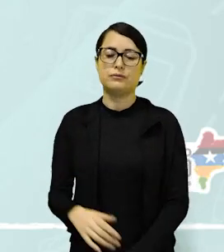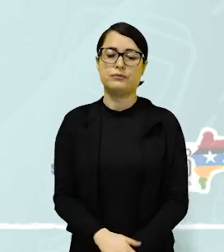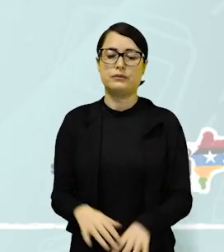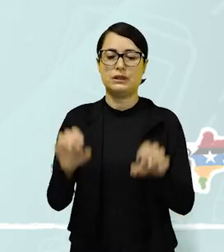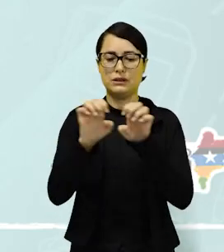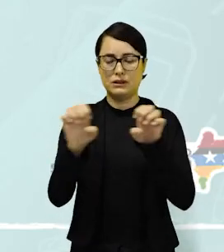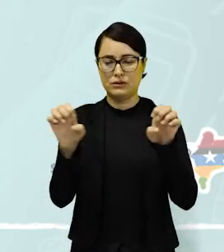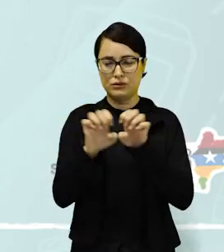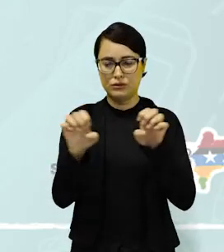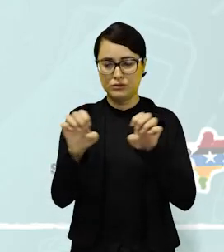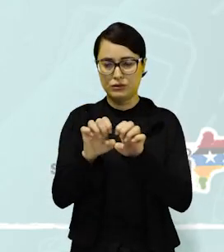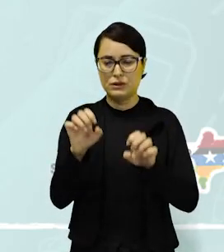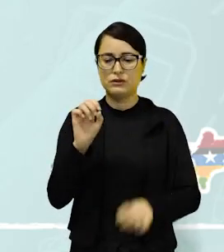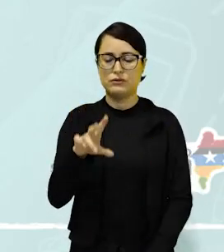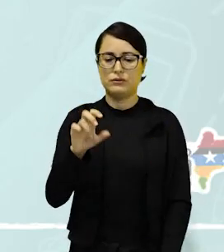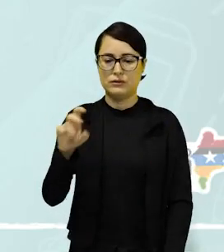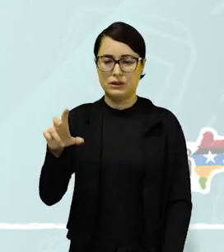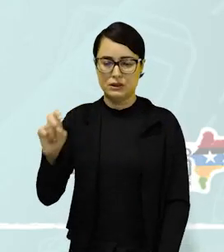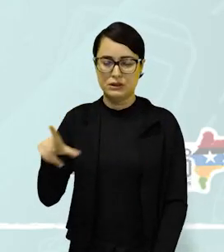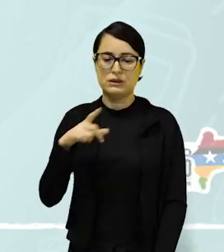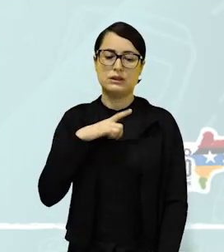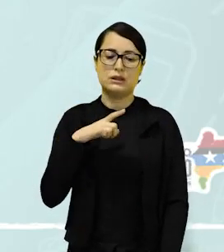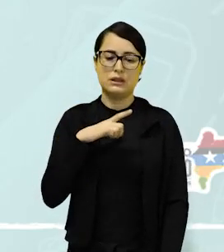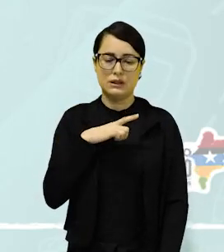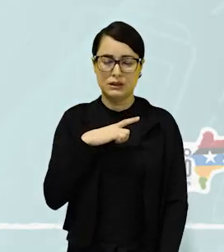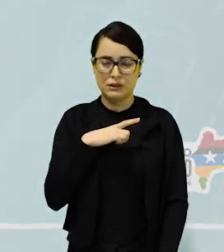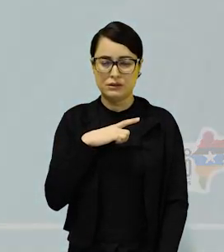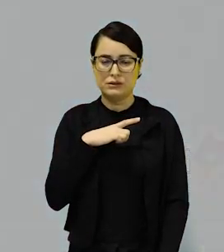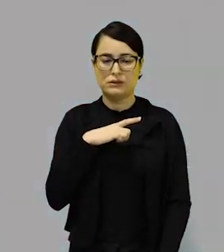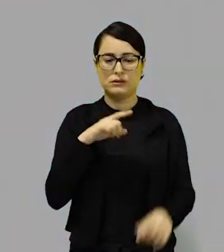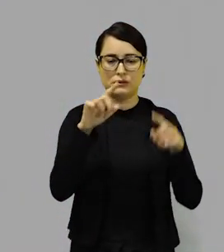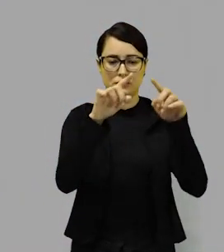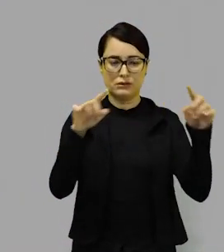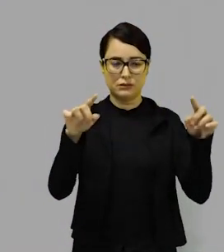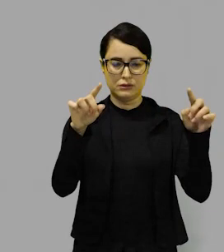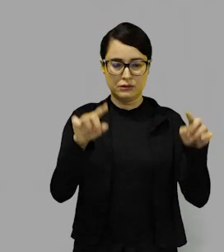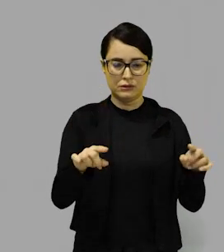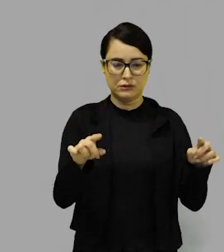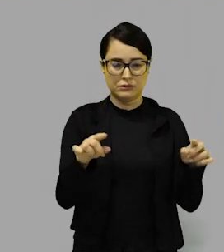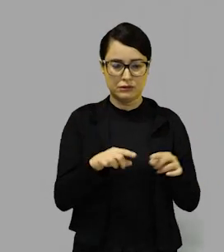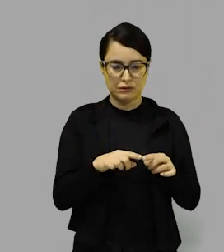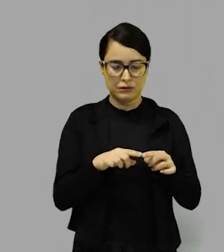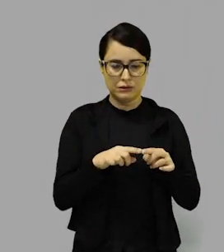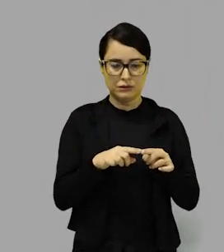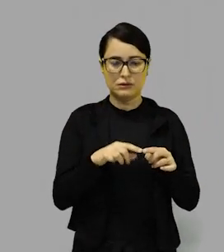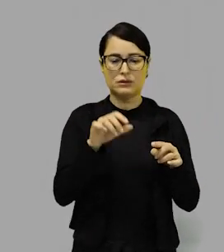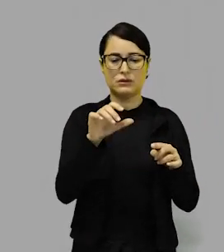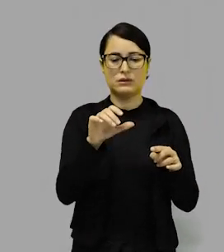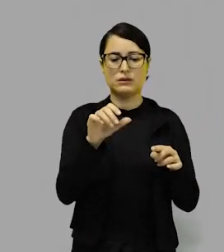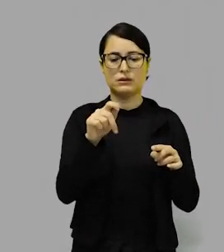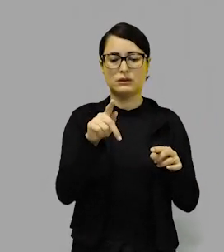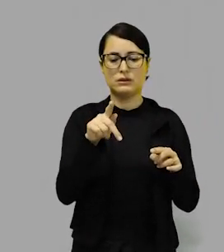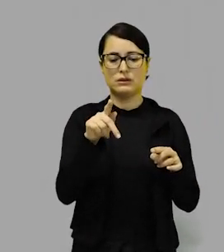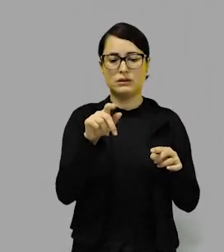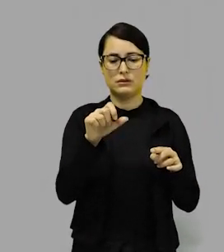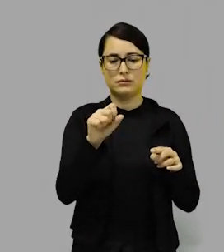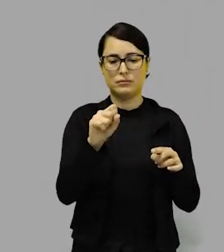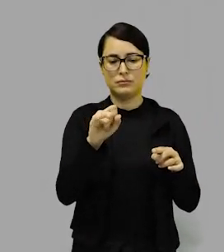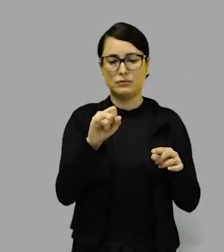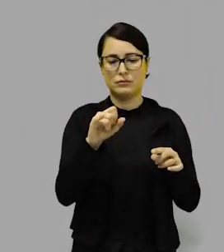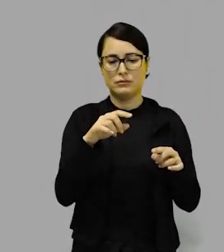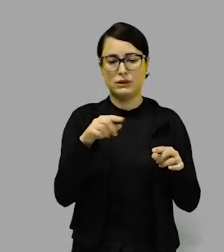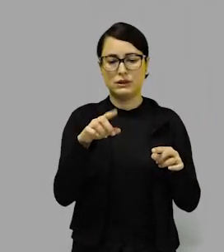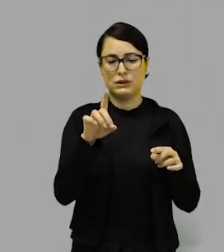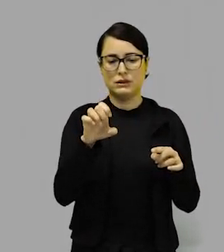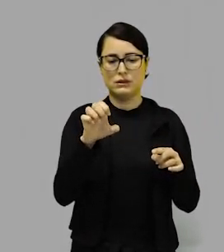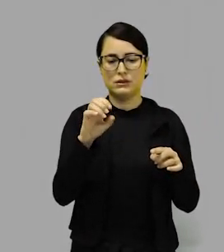estrutura dos vírus. Existem vírus que só possuem uma cápsula proteica protegendo o material